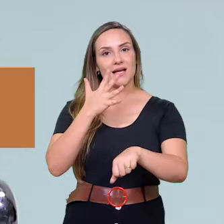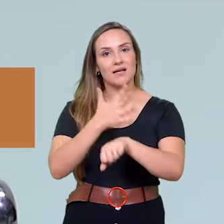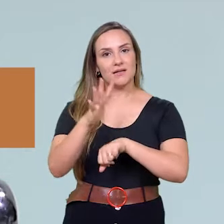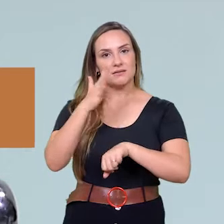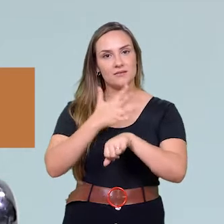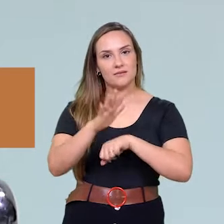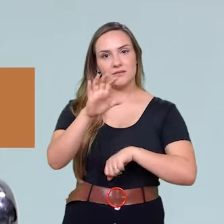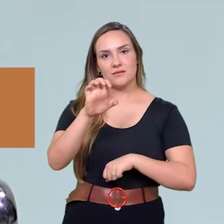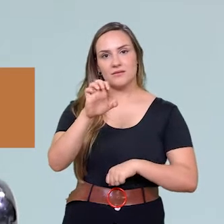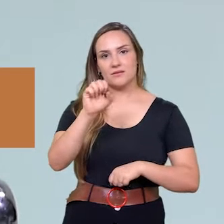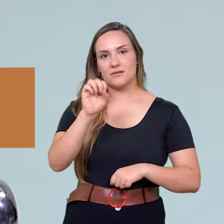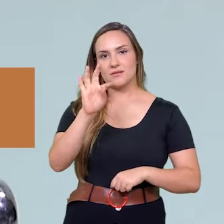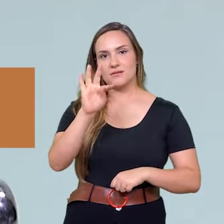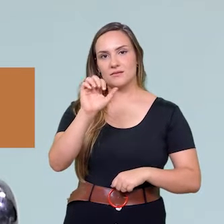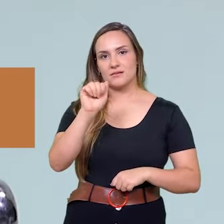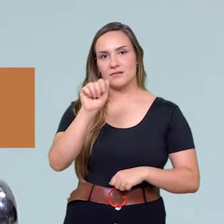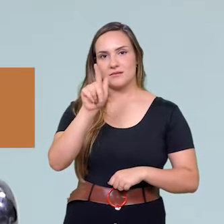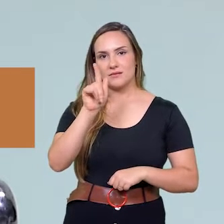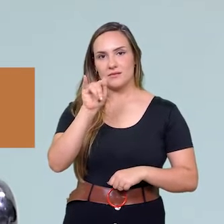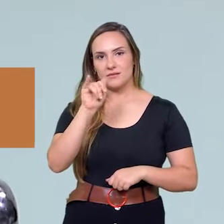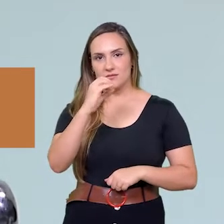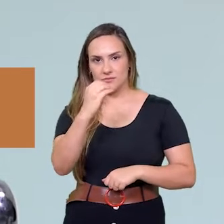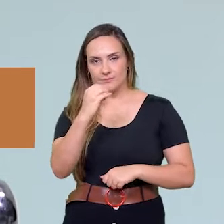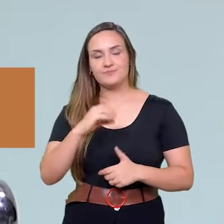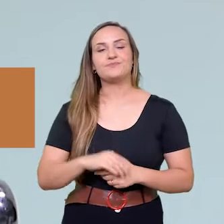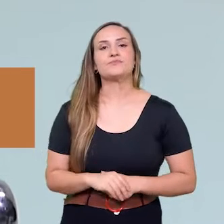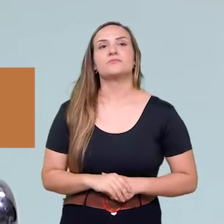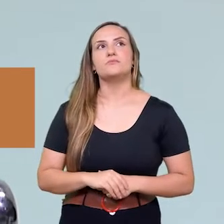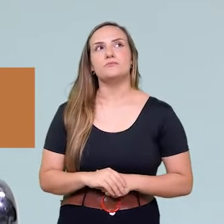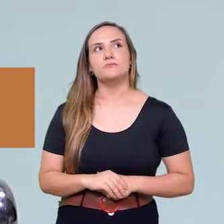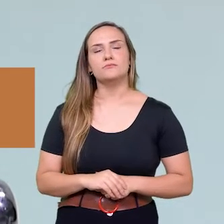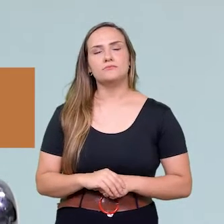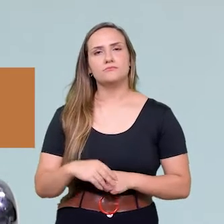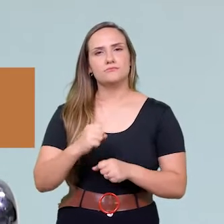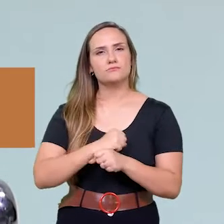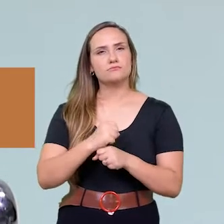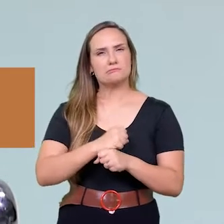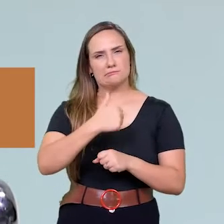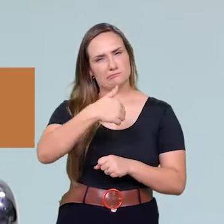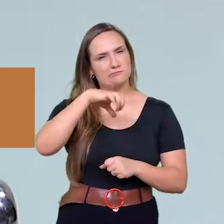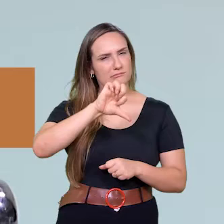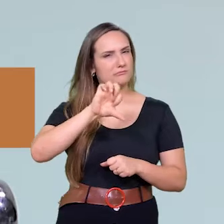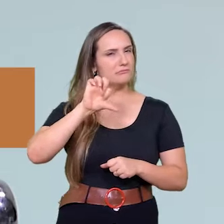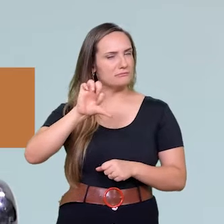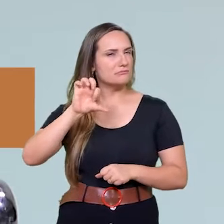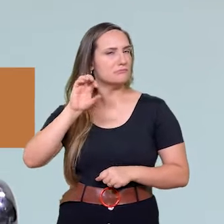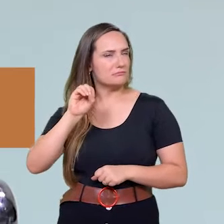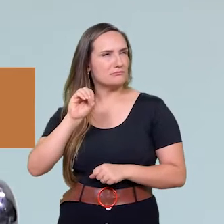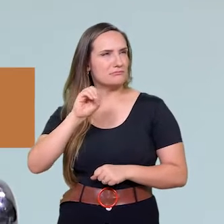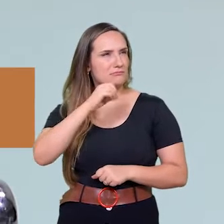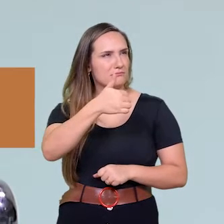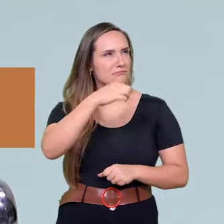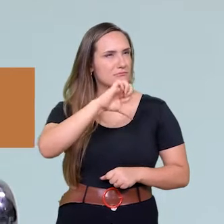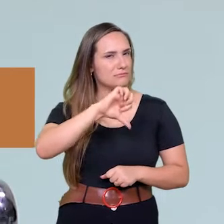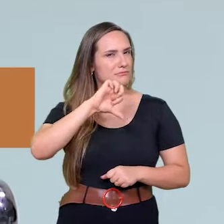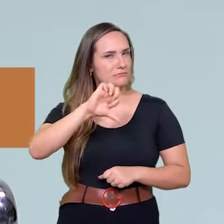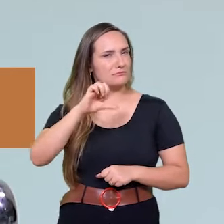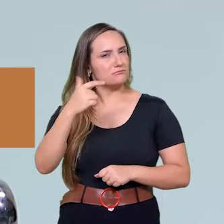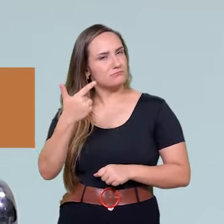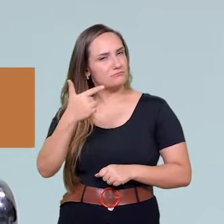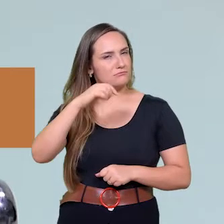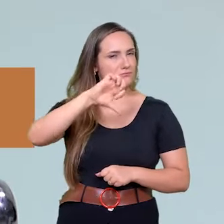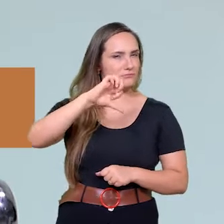estagiária, a nossa Defensoria, eu fui estagiária aqui nos anos 90,